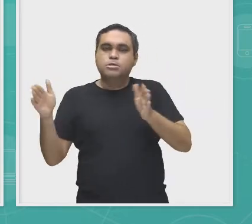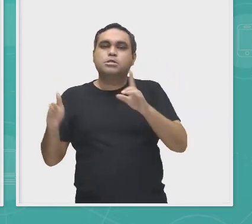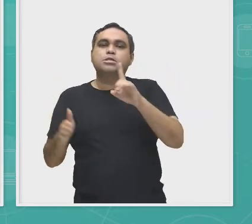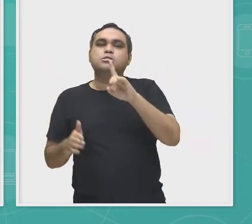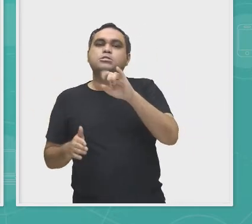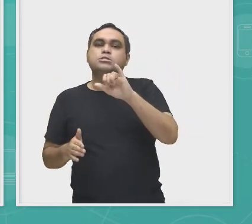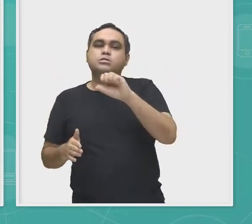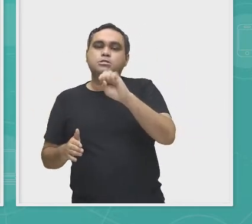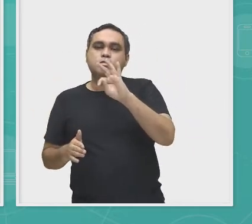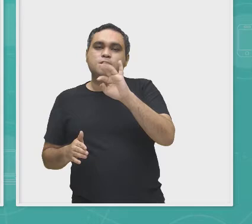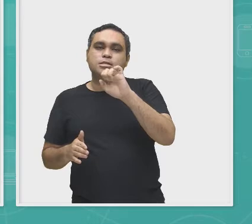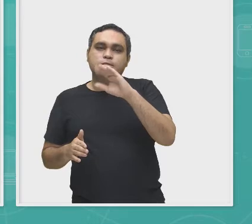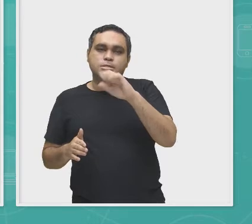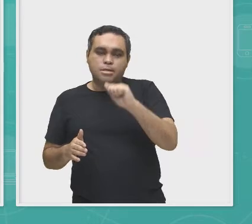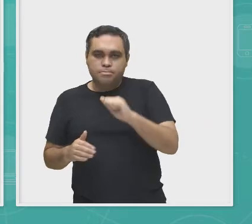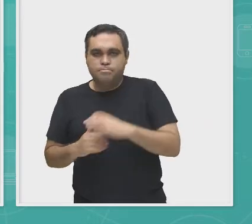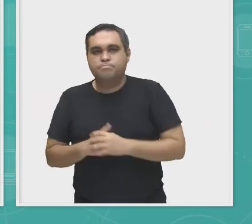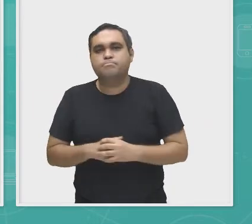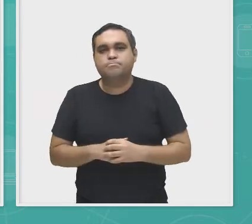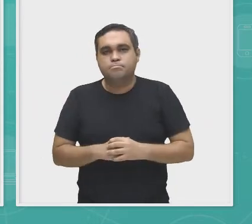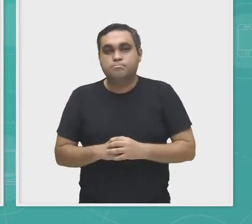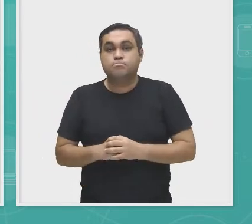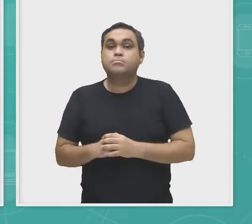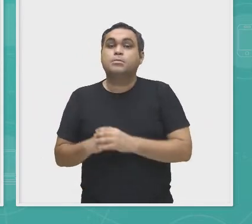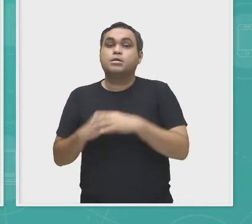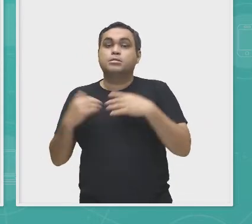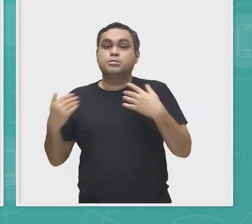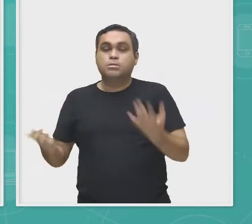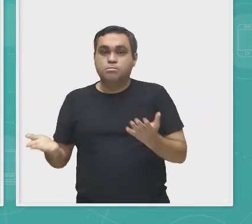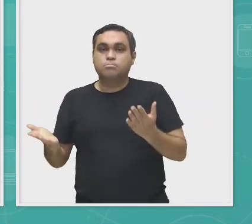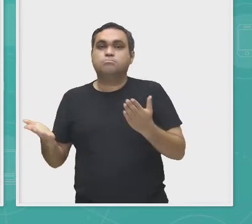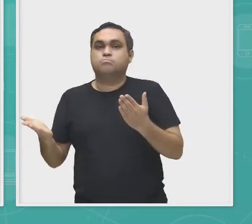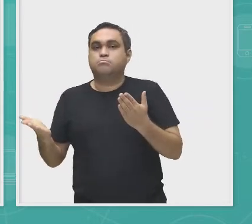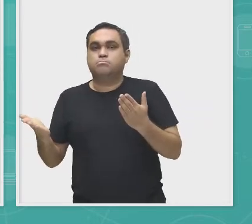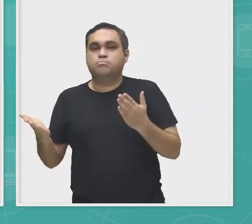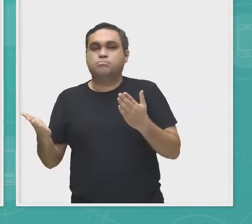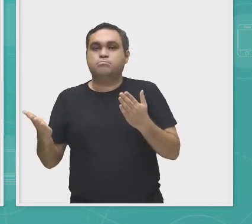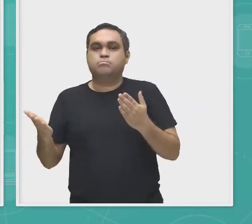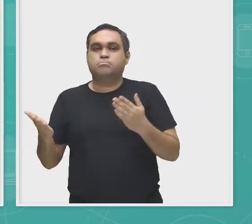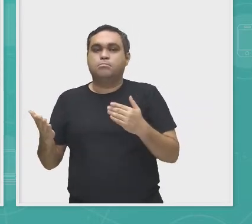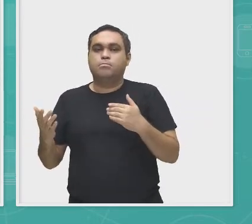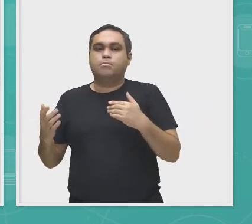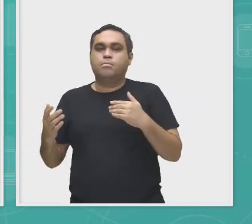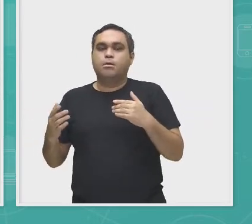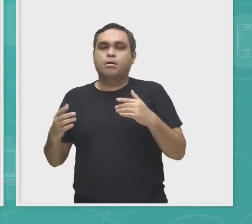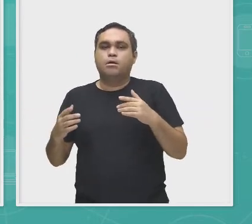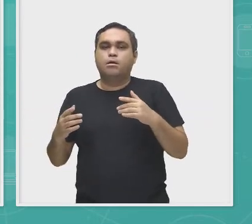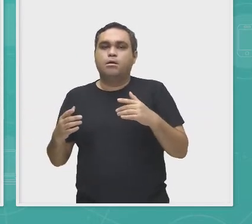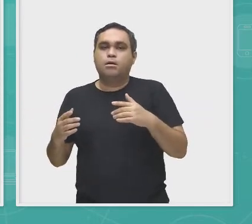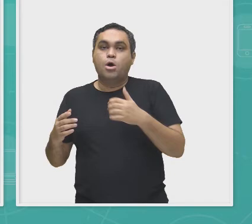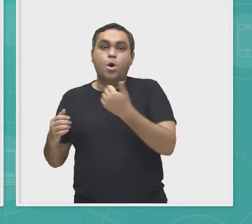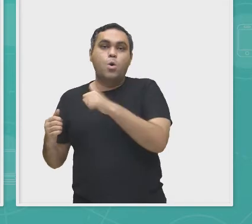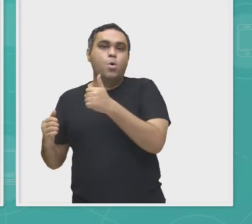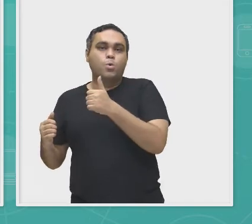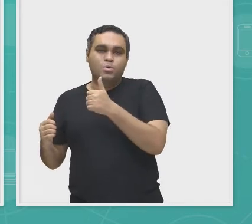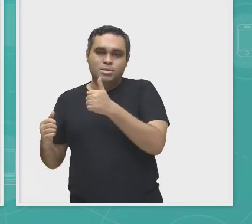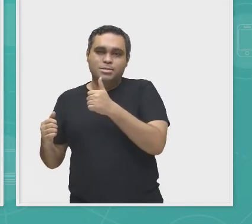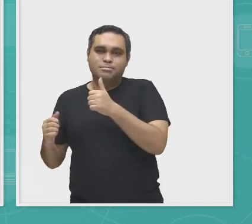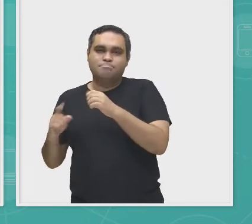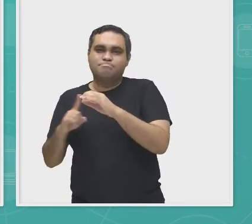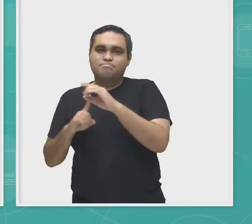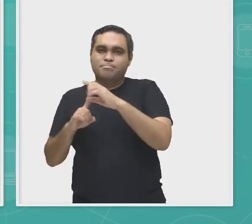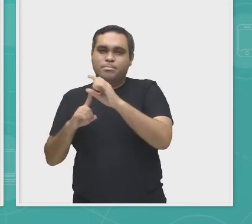duas temperaturas, a final e a inicial. Então, quantos graus variou aqui, né? Variou quantos graus? Vai variar os 11, né? Ó.